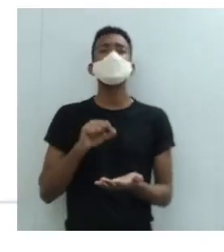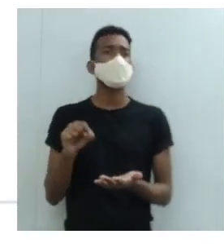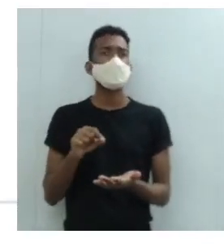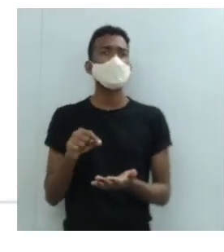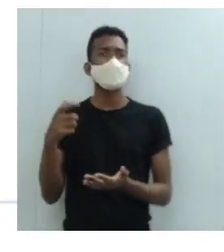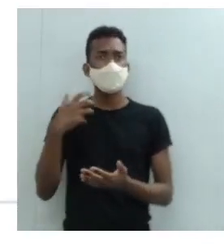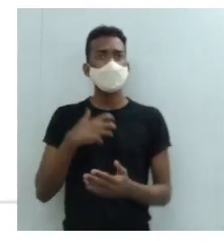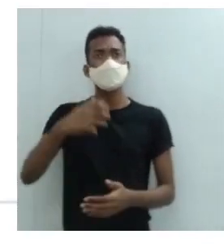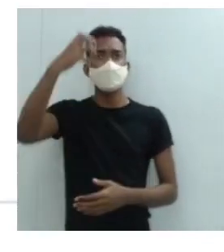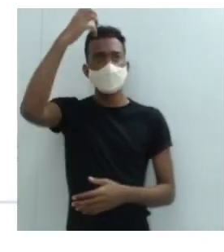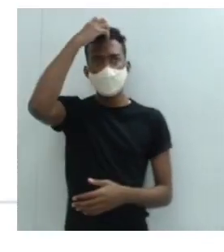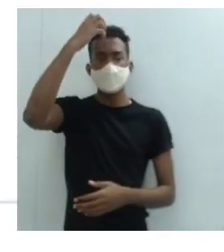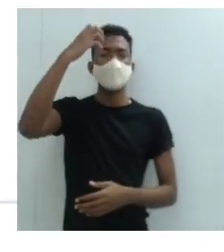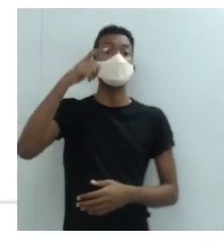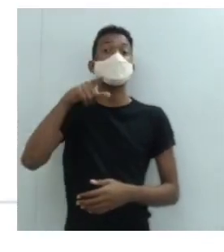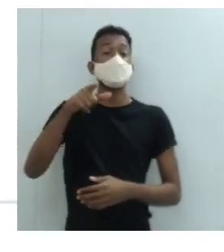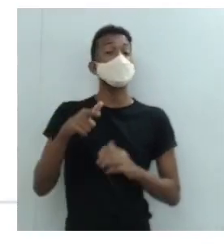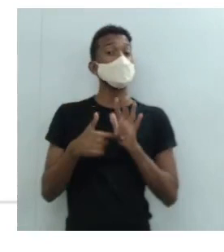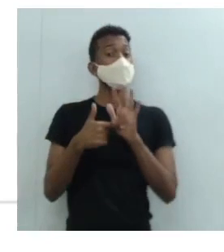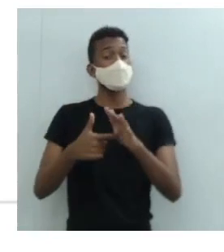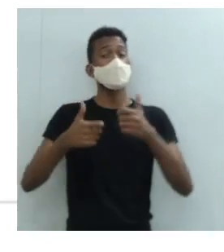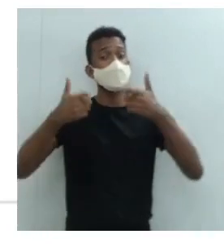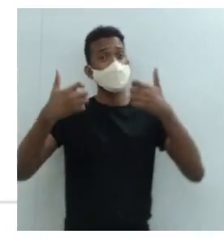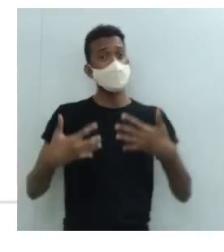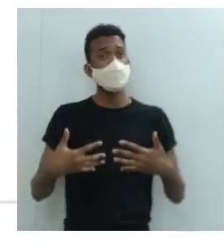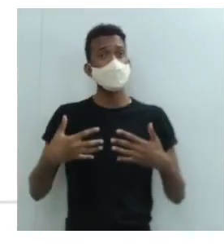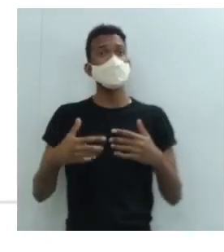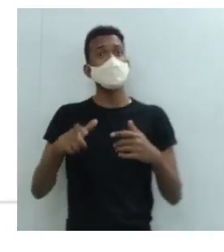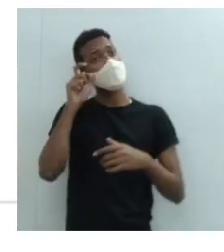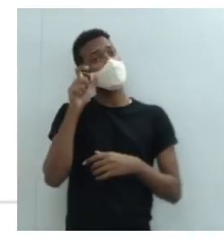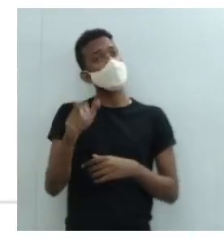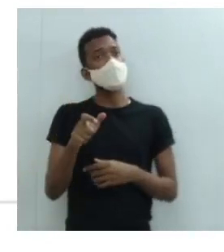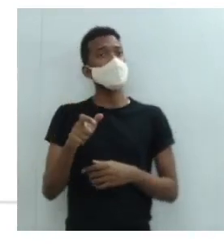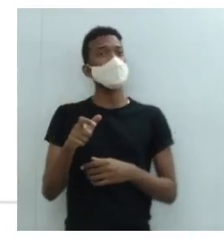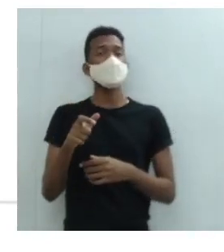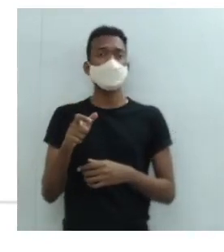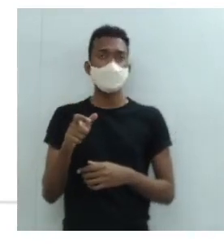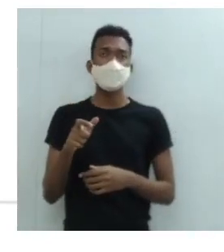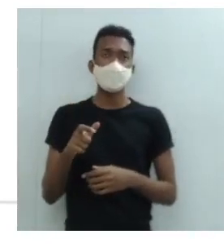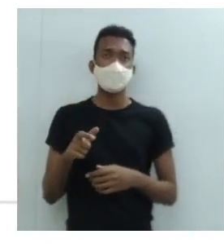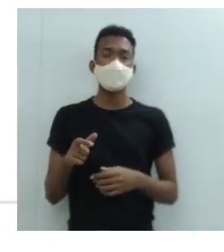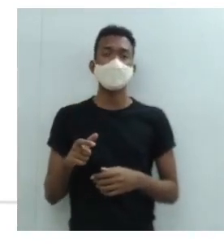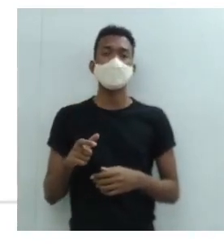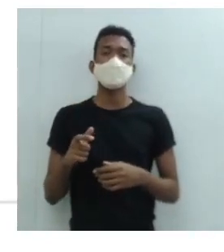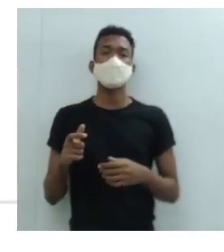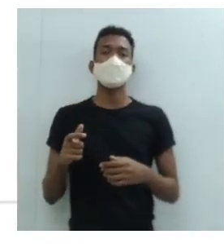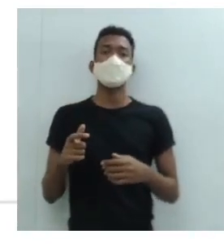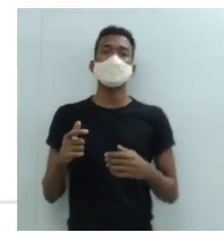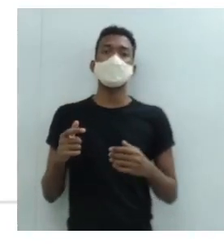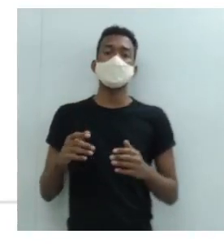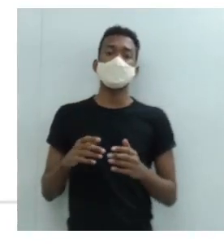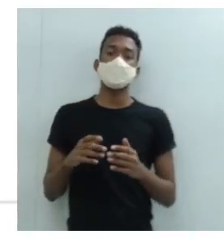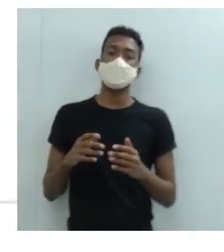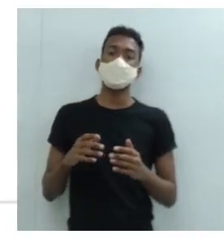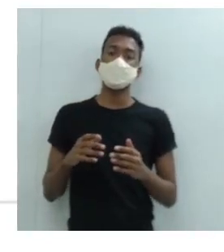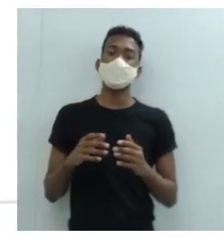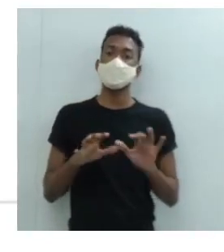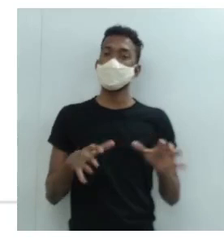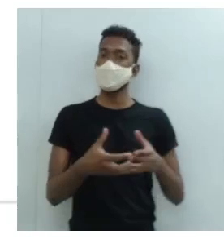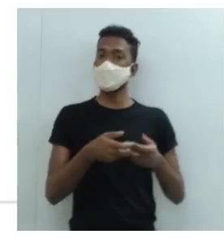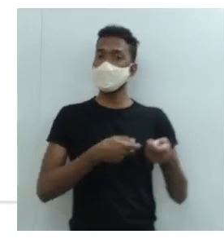Dos reis. E para o que? Expressar os interesses da burguesia em ascensão e da nobreza